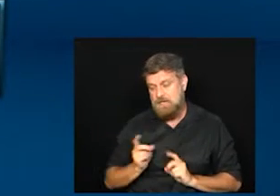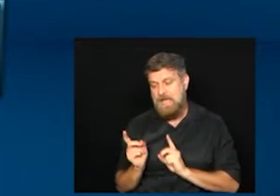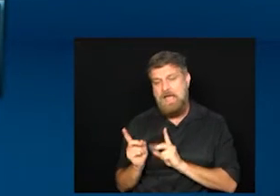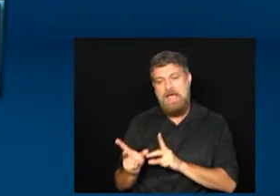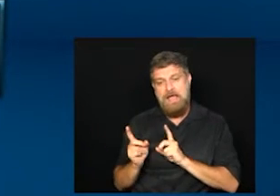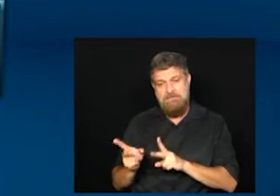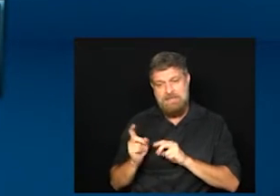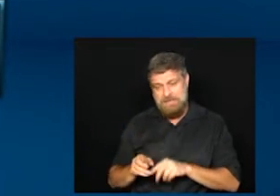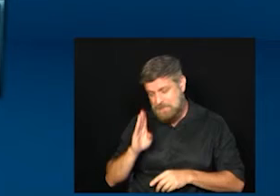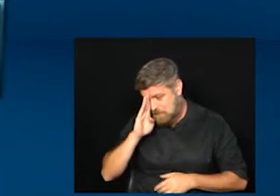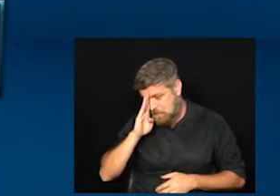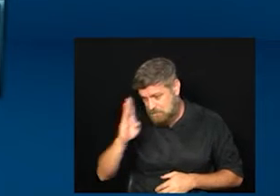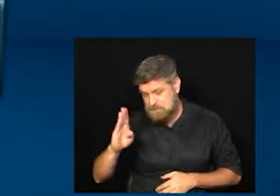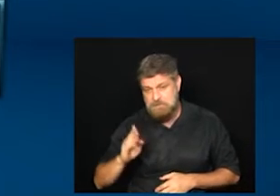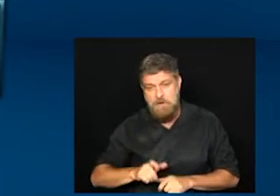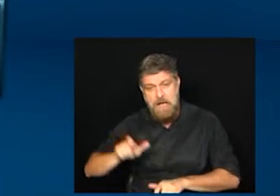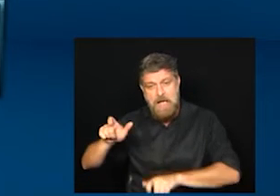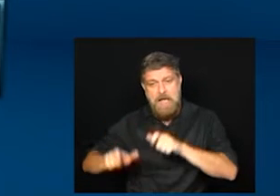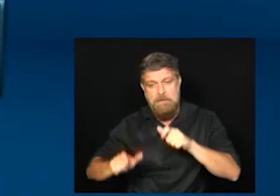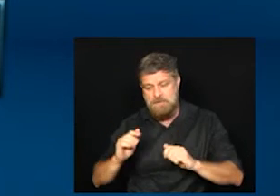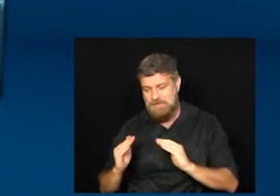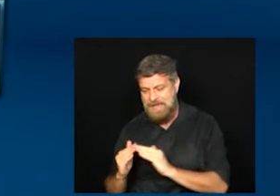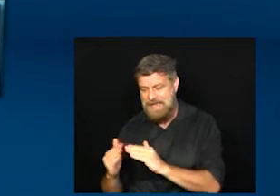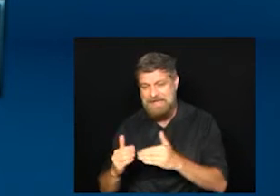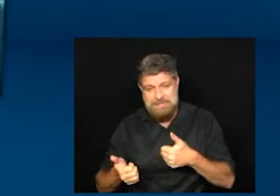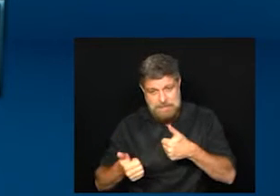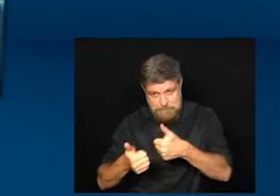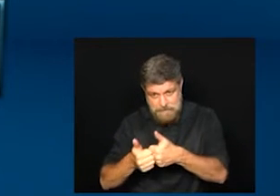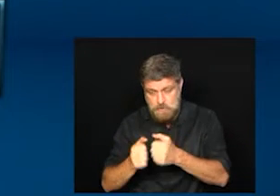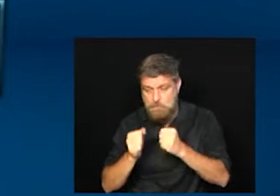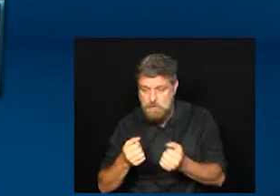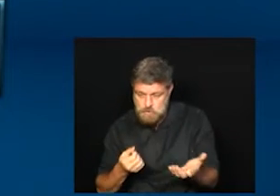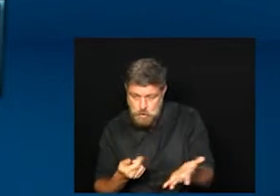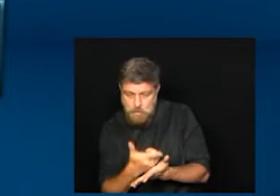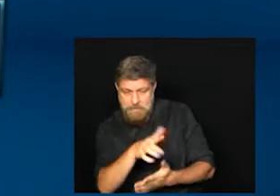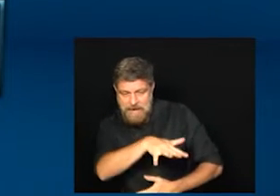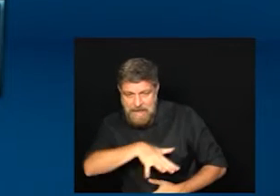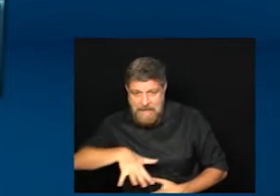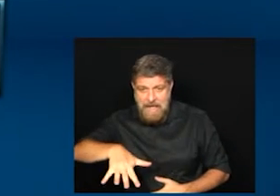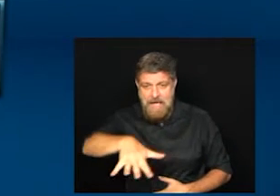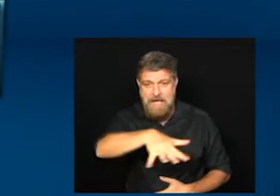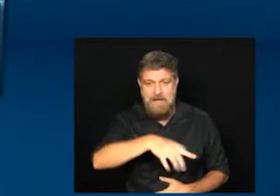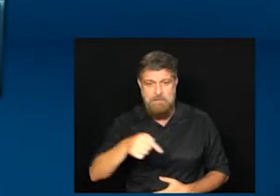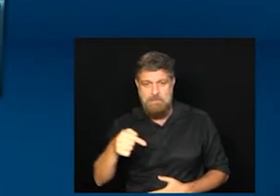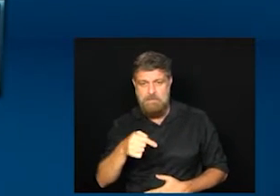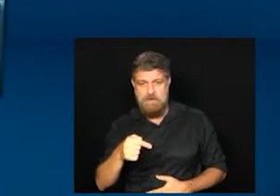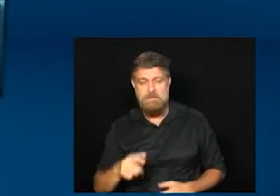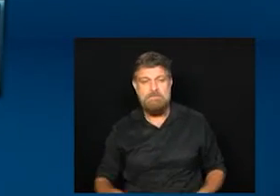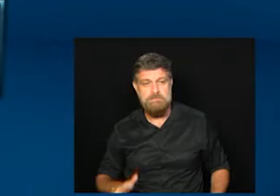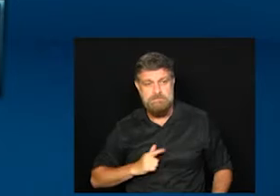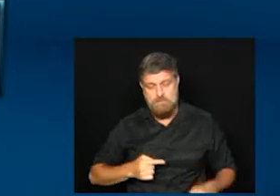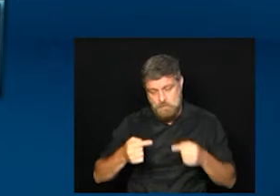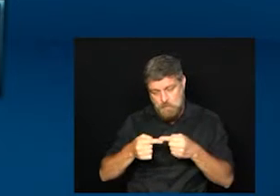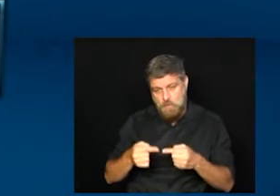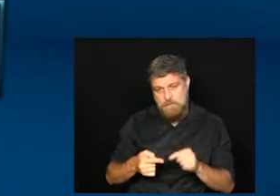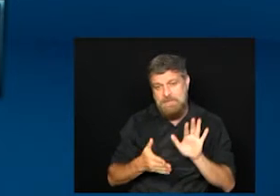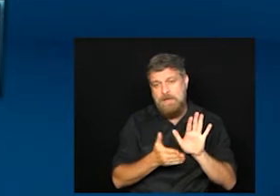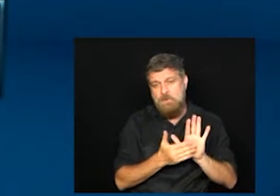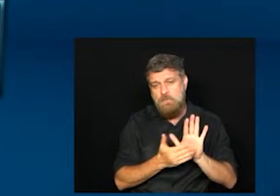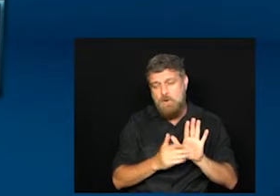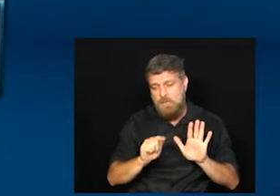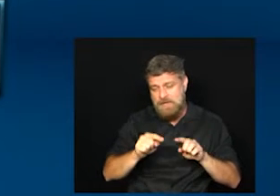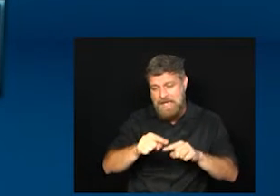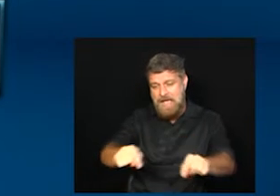alienar exclusivamente ao proprietário lindeiro a área destacada do viário municipal. De acordo com a proposta, a